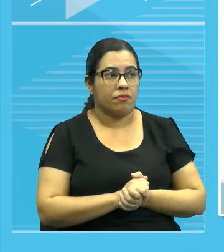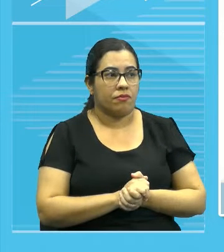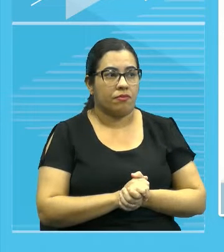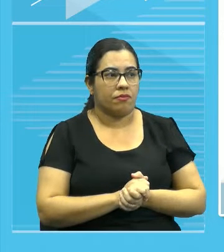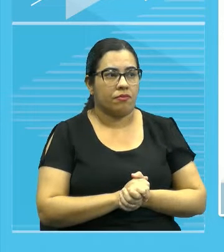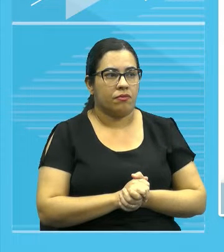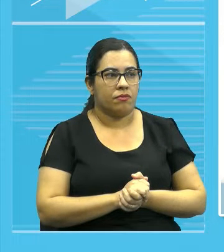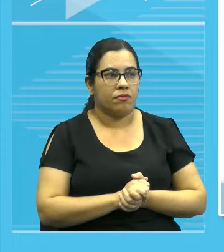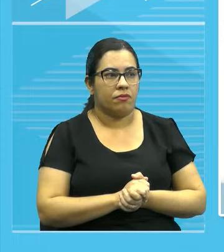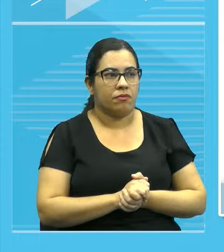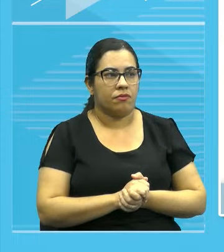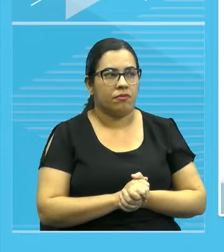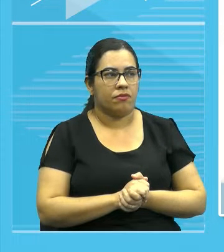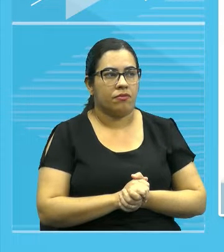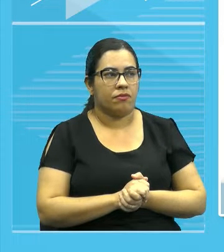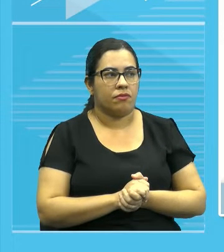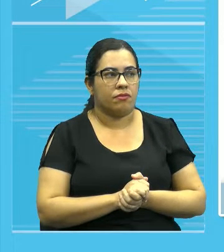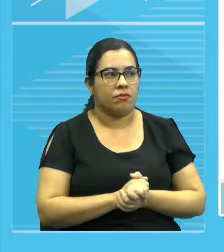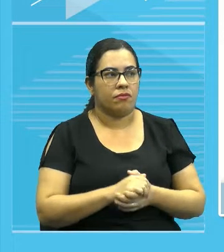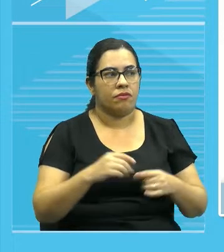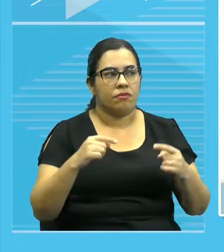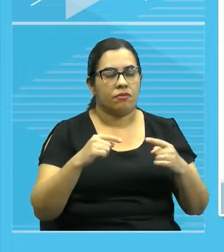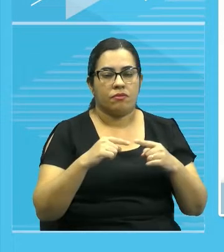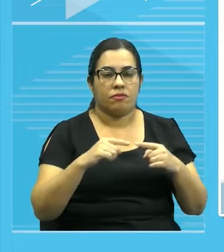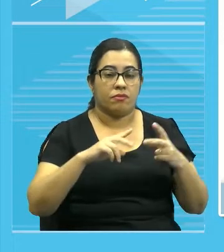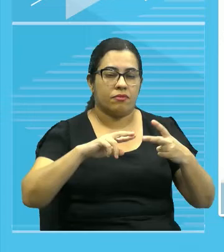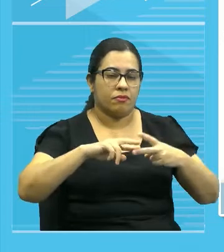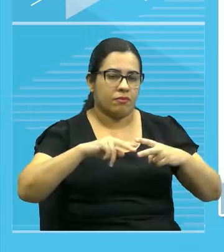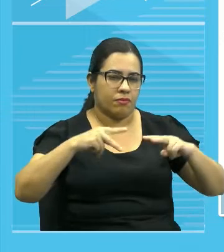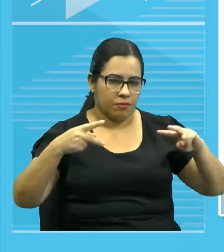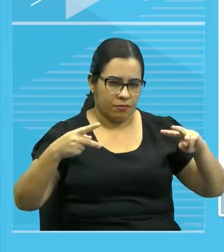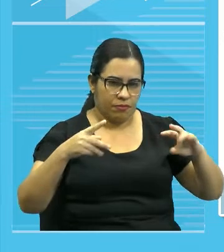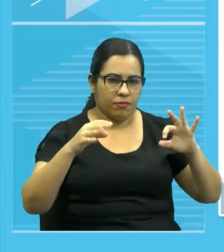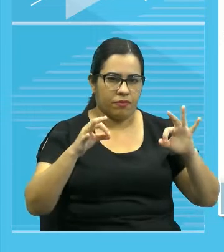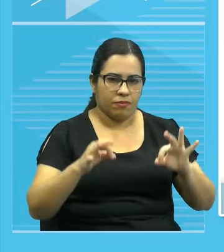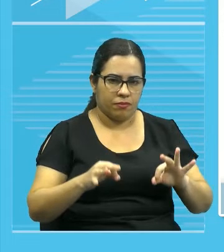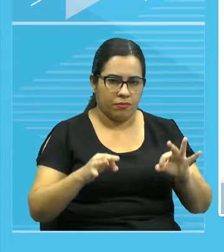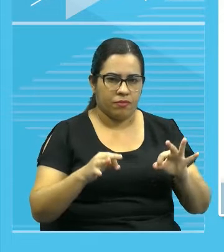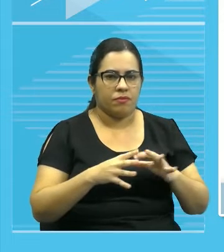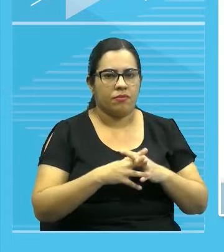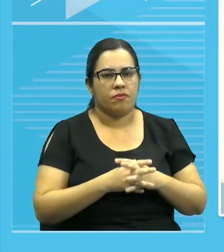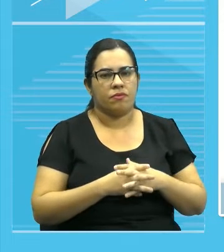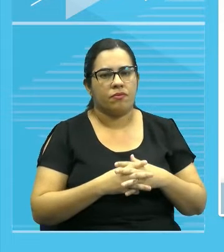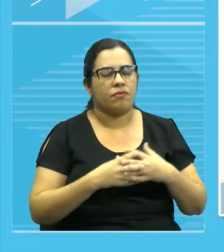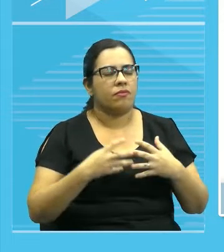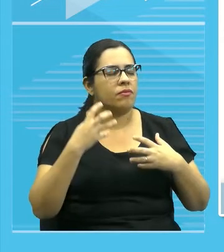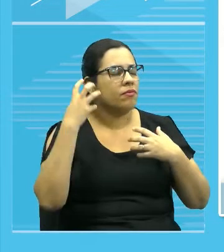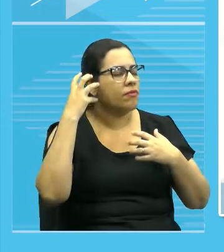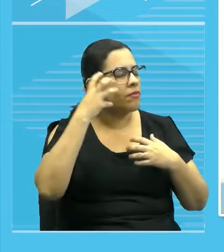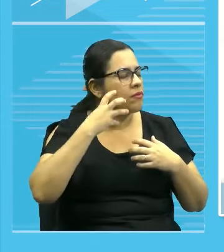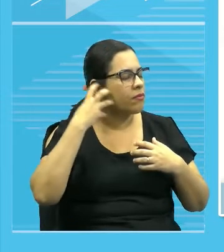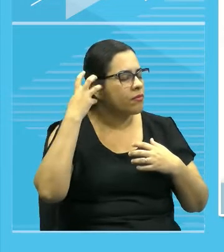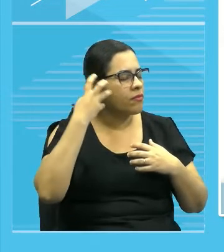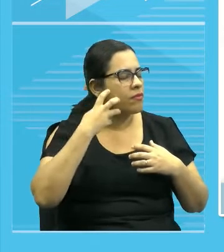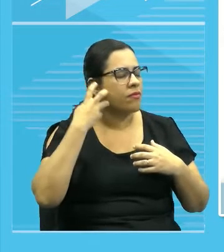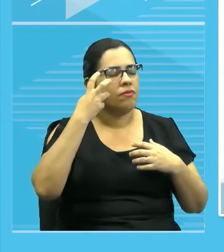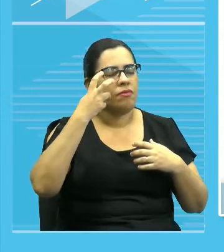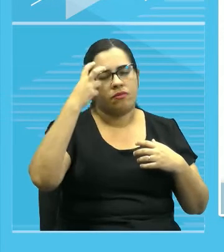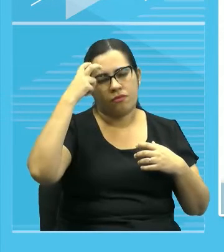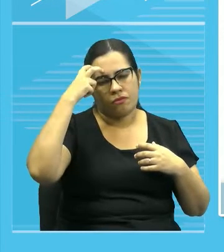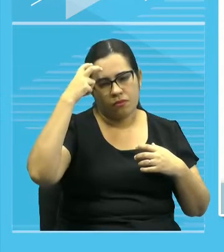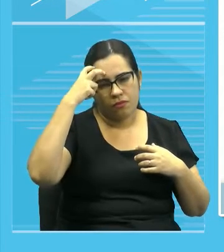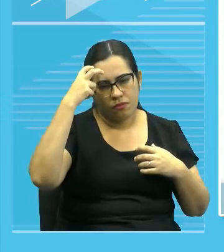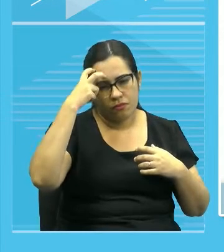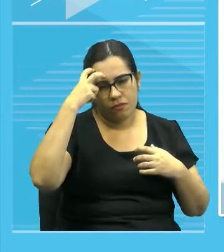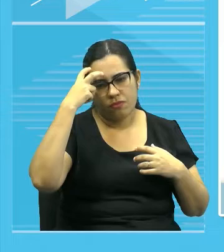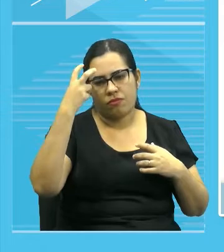quando ele fala urgentes A genética né a música A Nossa Cultura